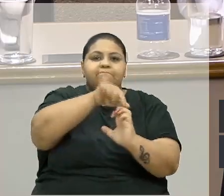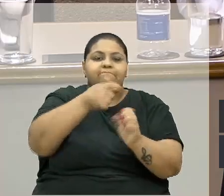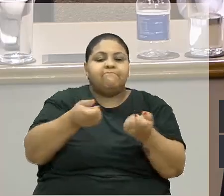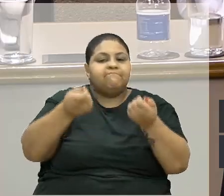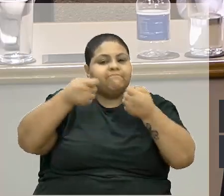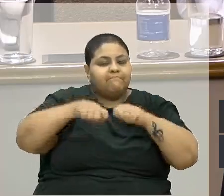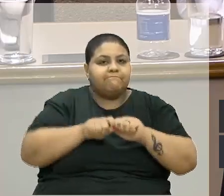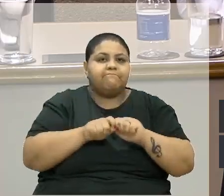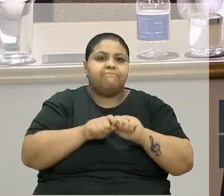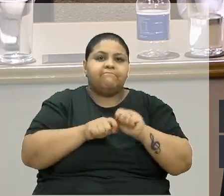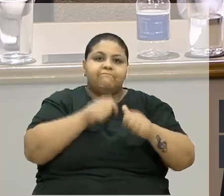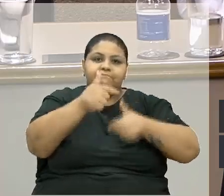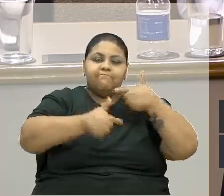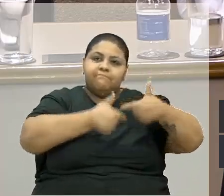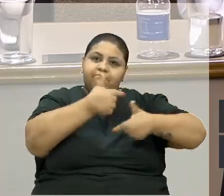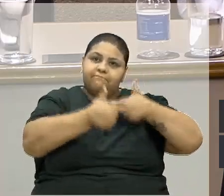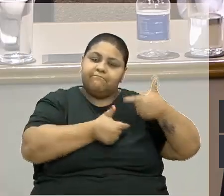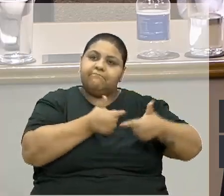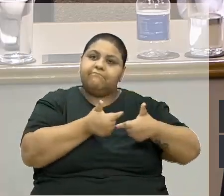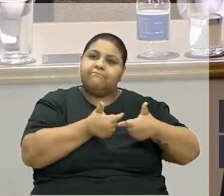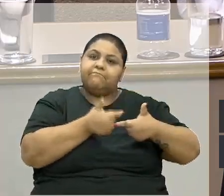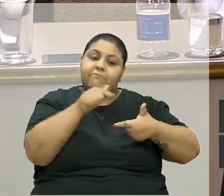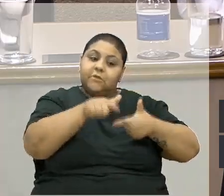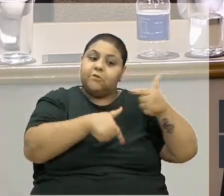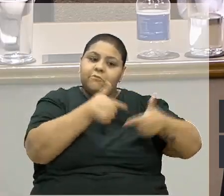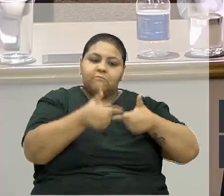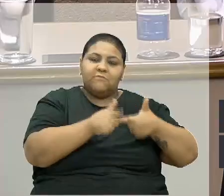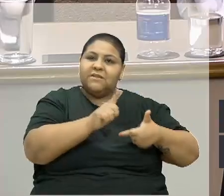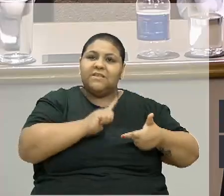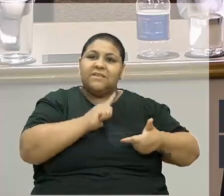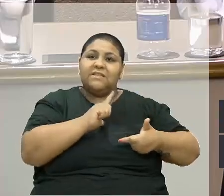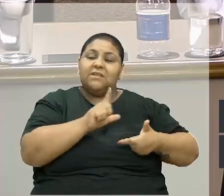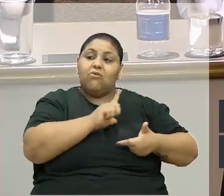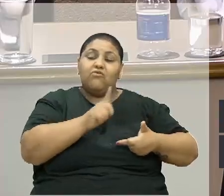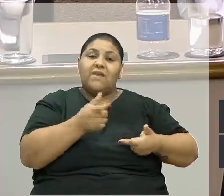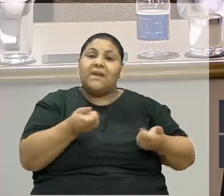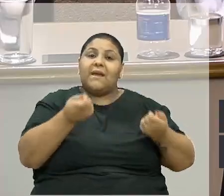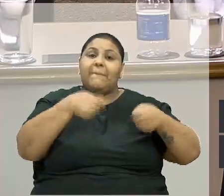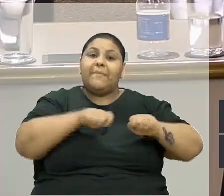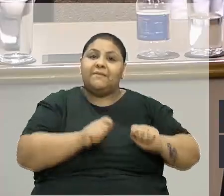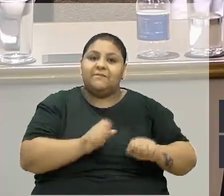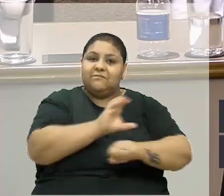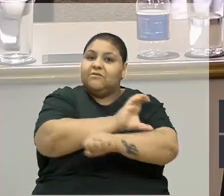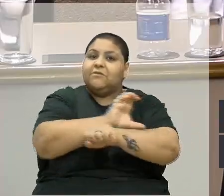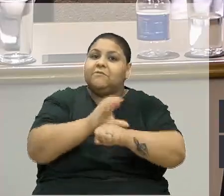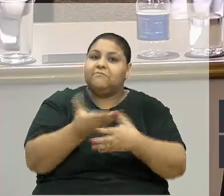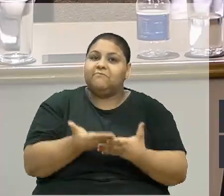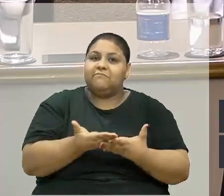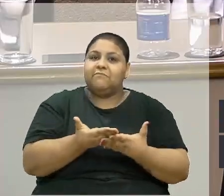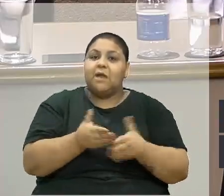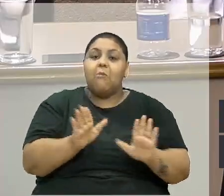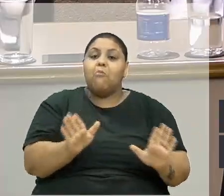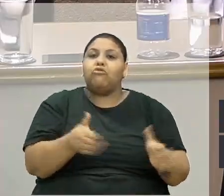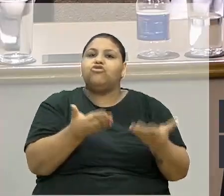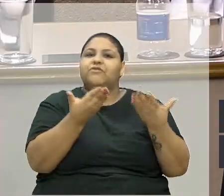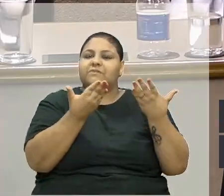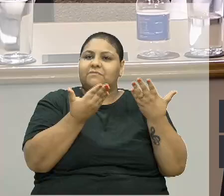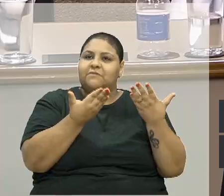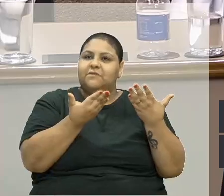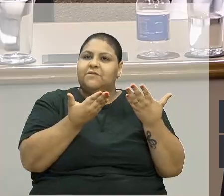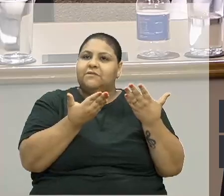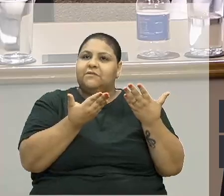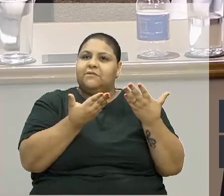precisam de trabalhadores e esses trabalhadores não têm a capacitação e não têm a motivação